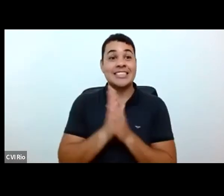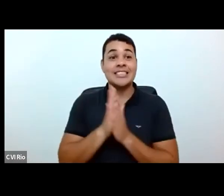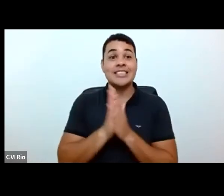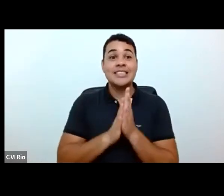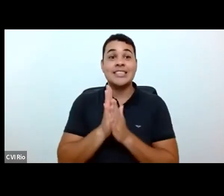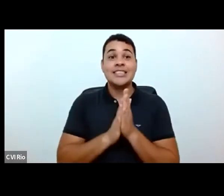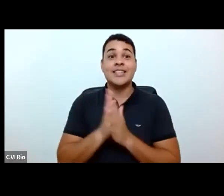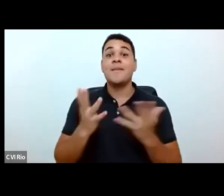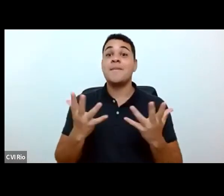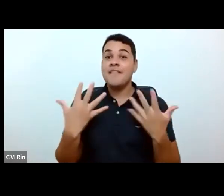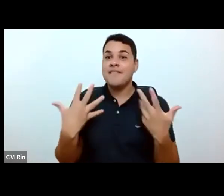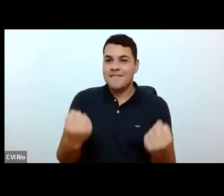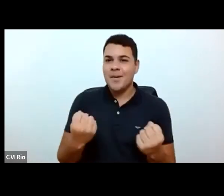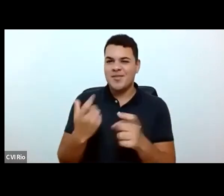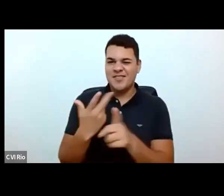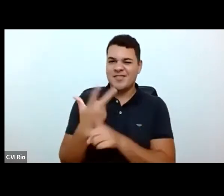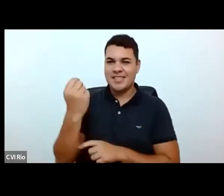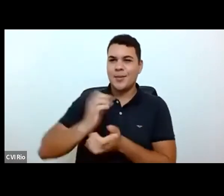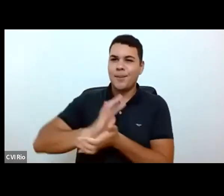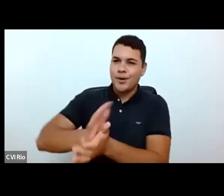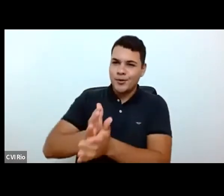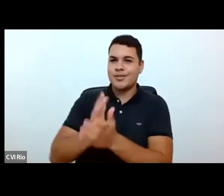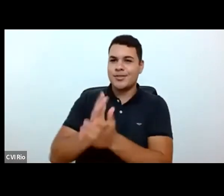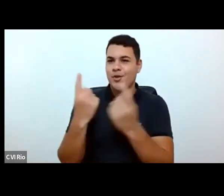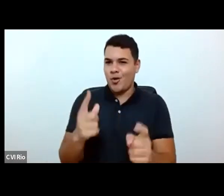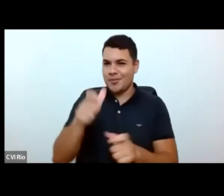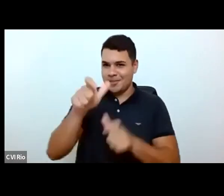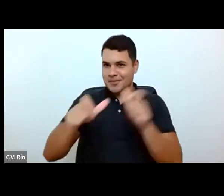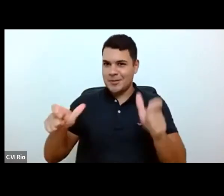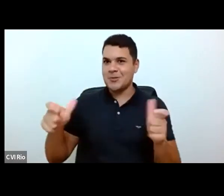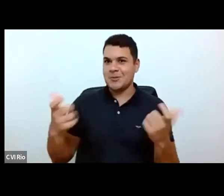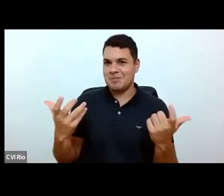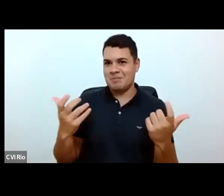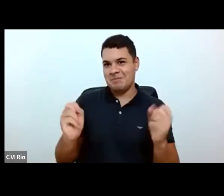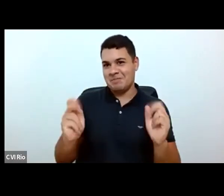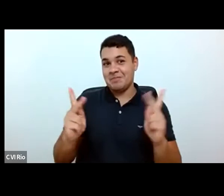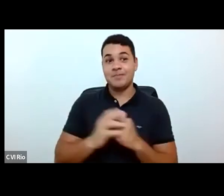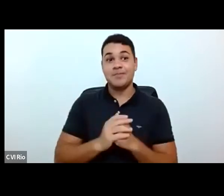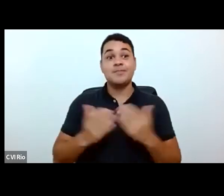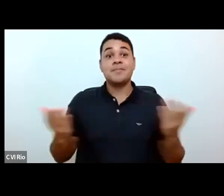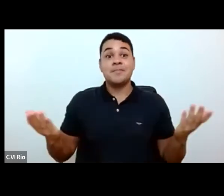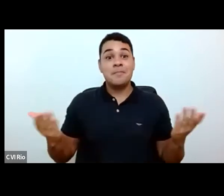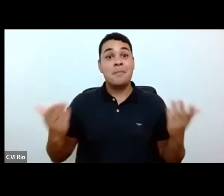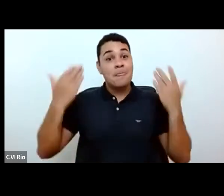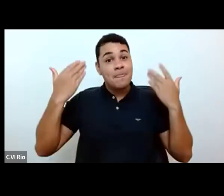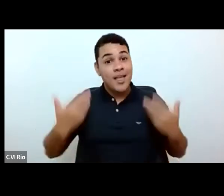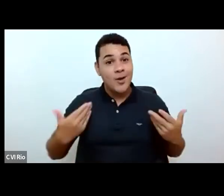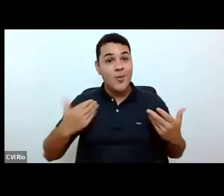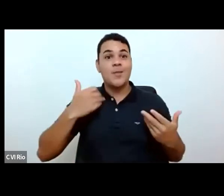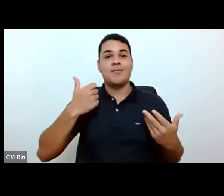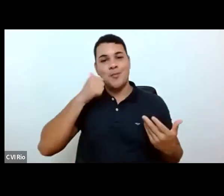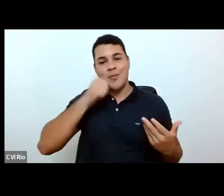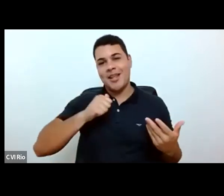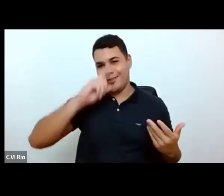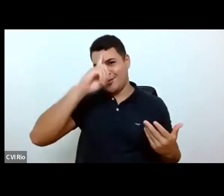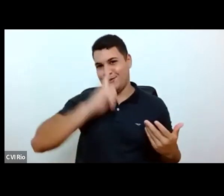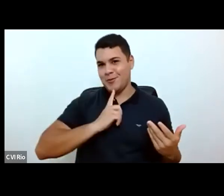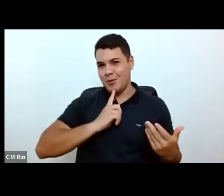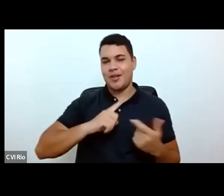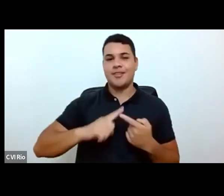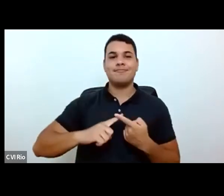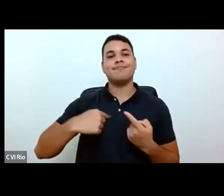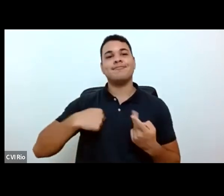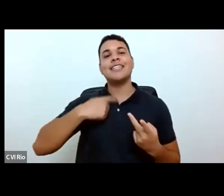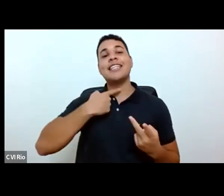vamos combater o capacitismo. Estou aqui eu, uma loura, travesti,